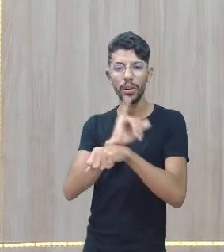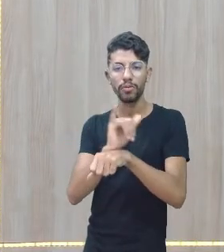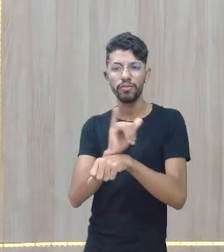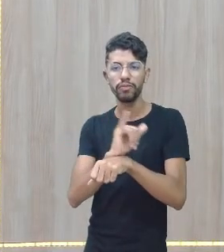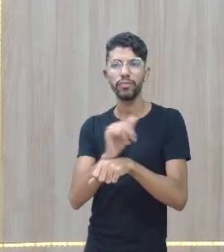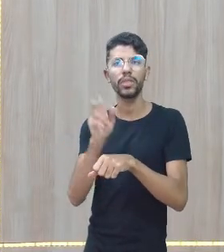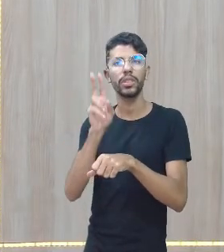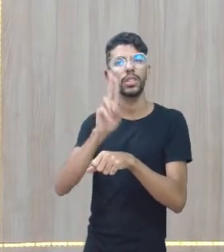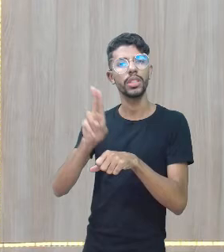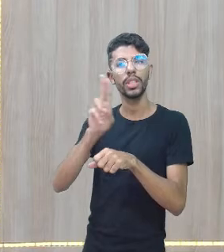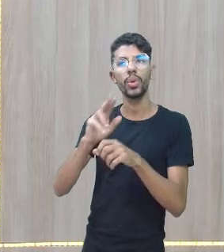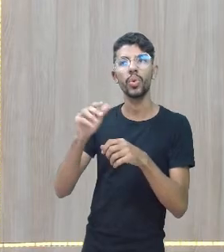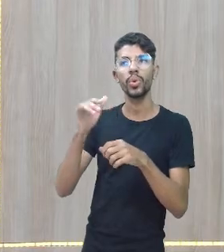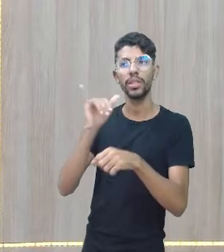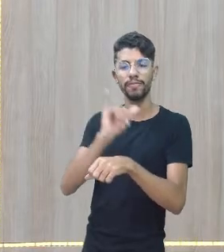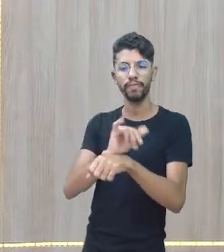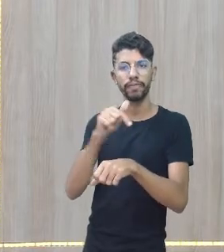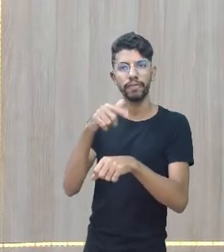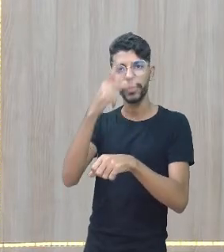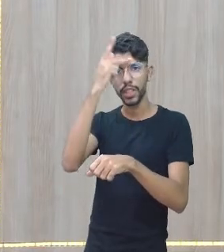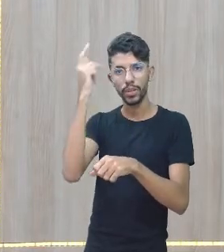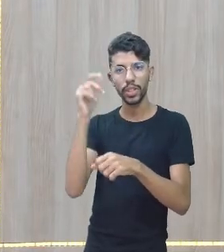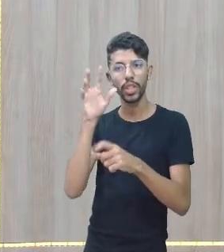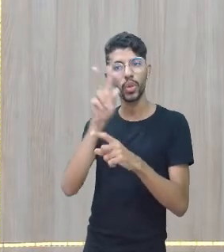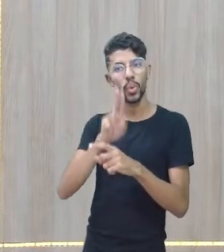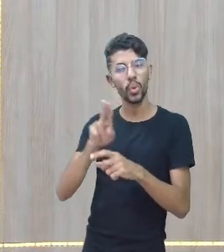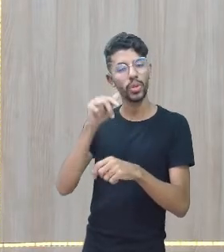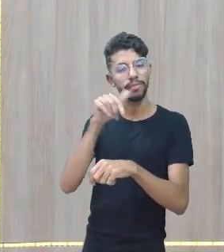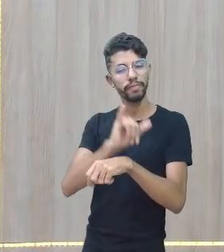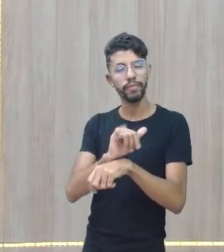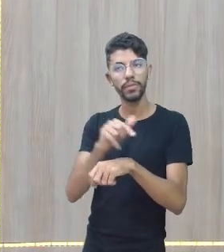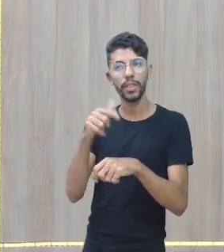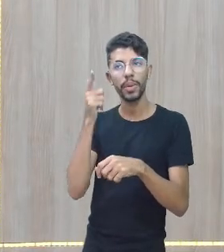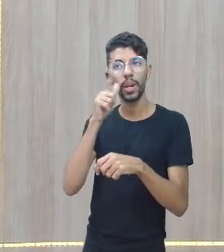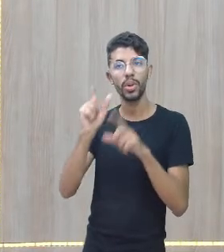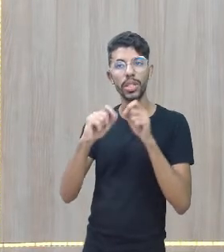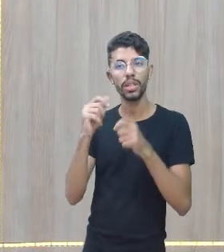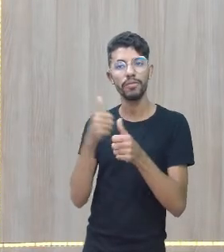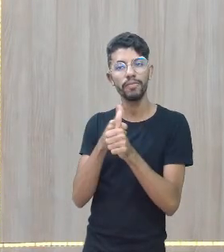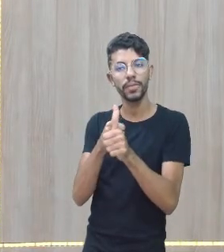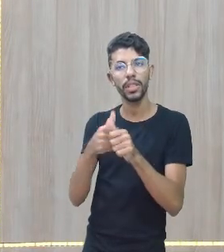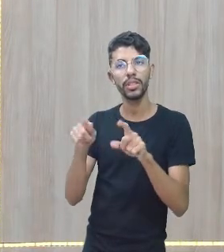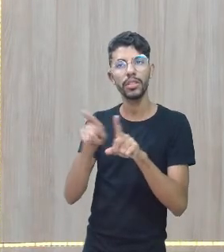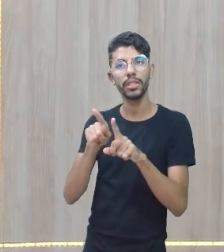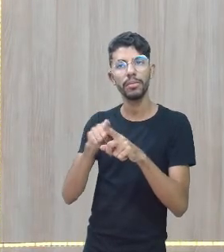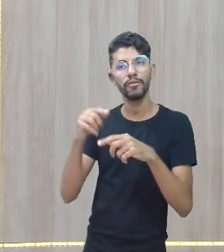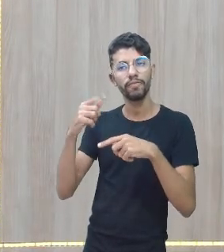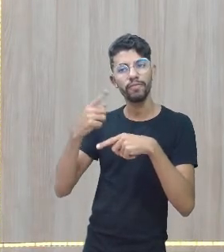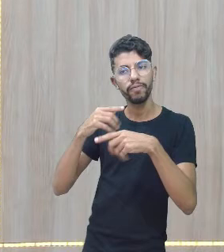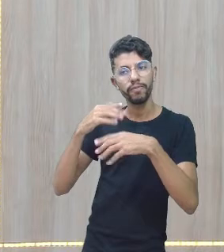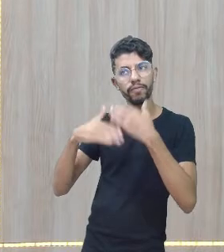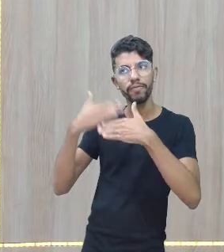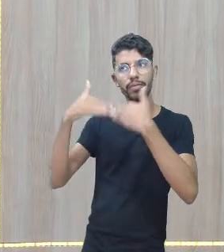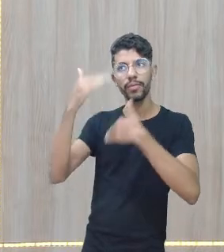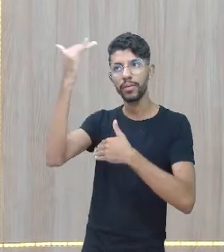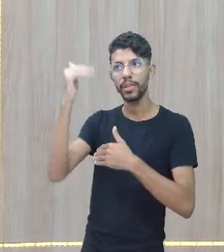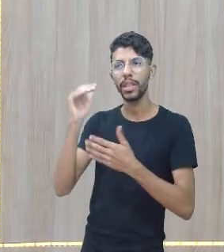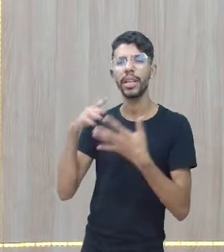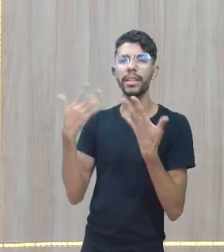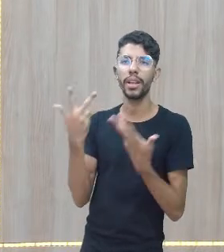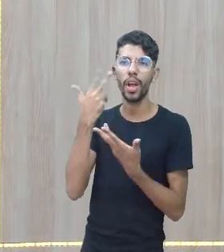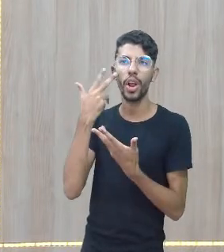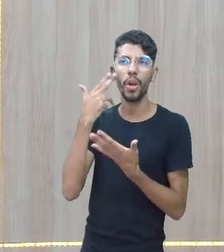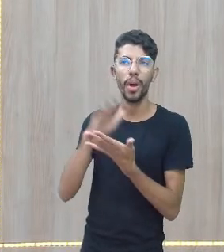que usam essa plataforma para angariar seguidores, para conseguir engajamento. Então, é muito comum que algumas pessoas tenham ficado